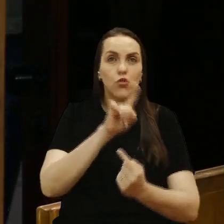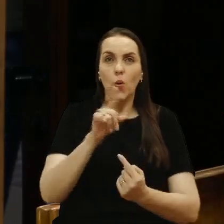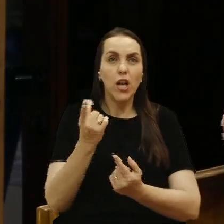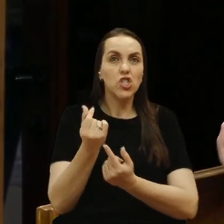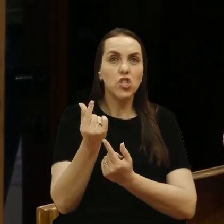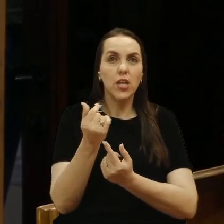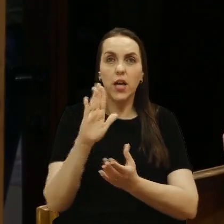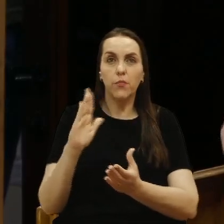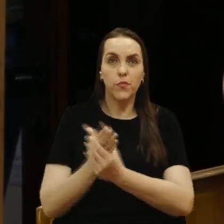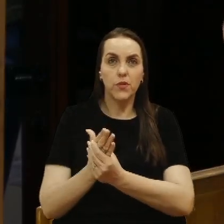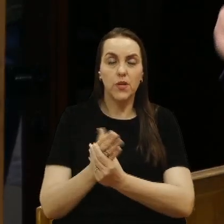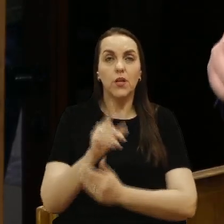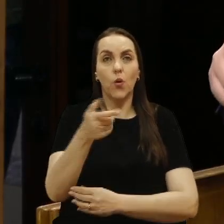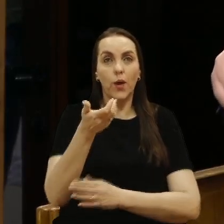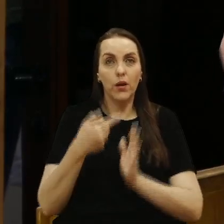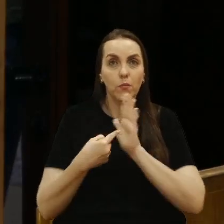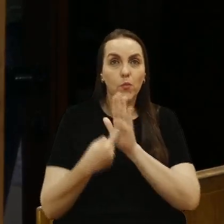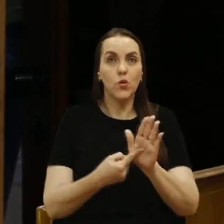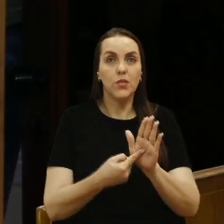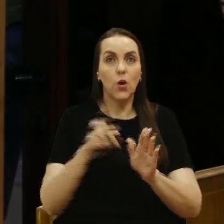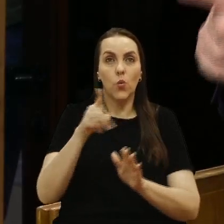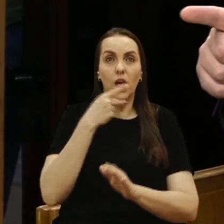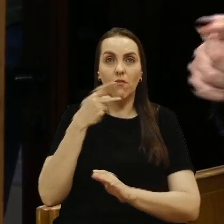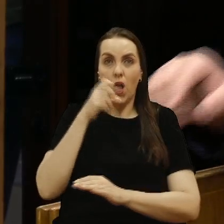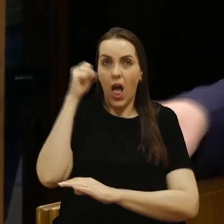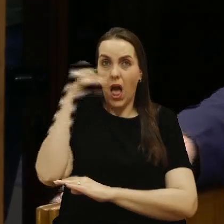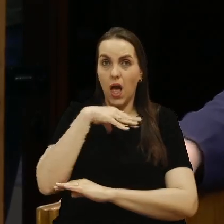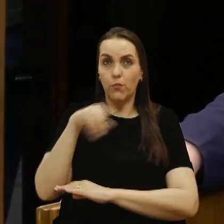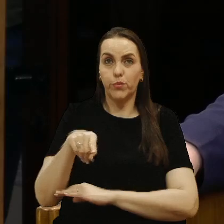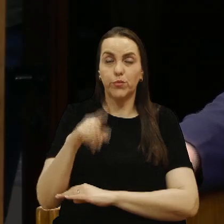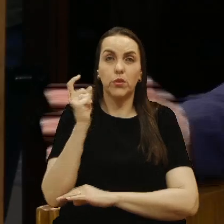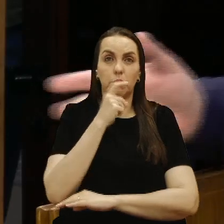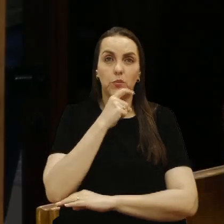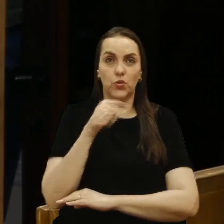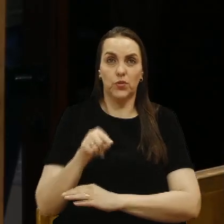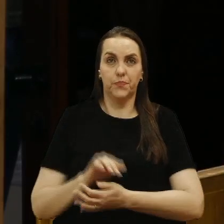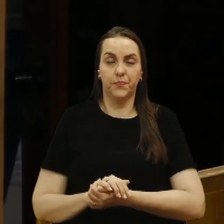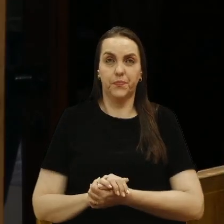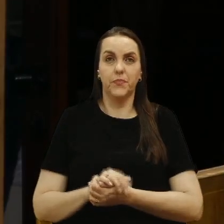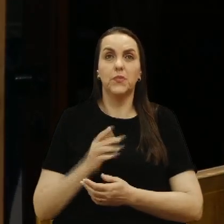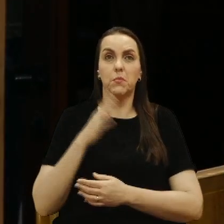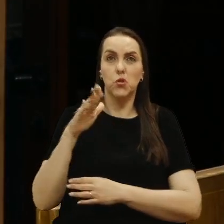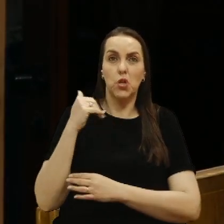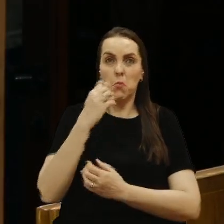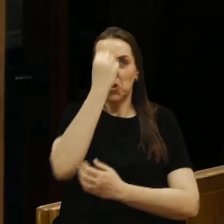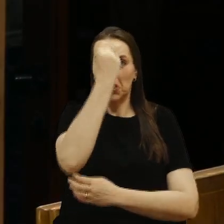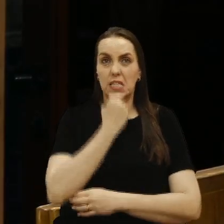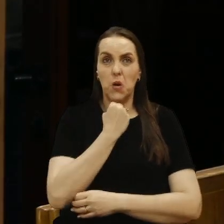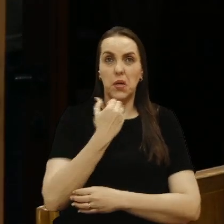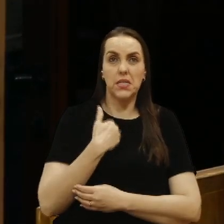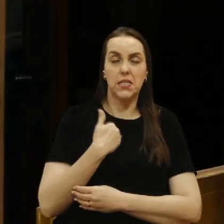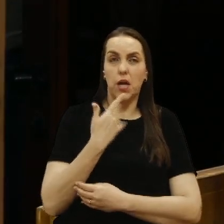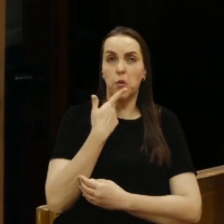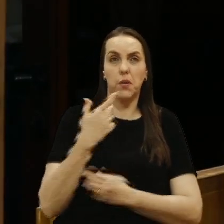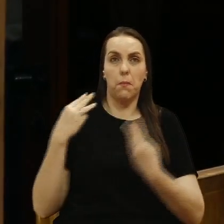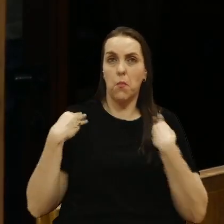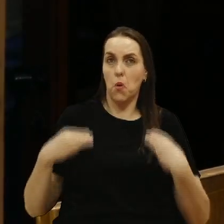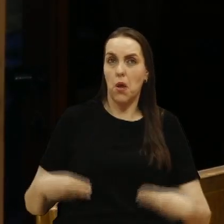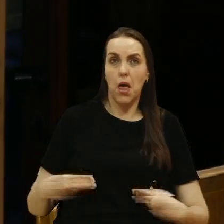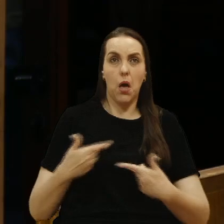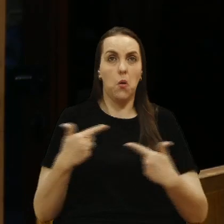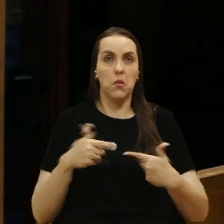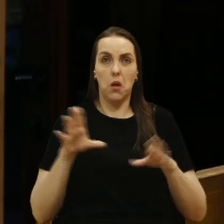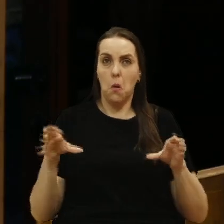processo, mas é demonstrar que o que ela falou foi um absurdo, além de ser uma mentira, né? Chamando de terrorista, dizendo que eu não tenho moral, que eu faço parte de